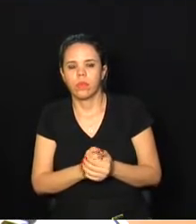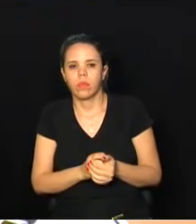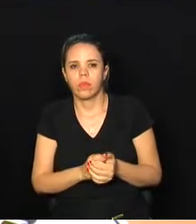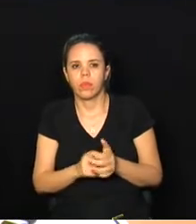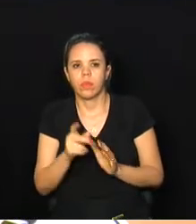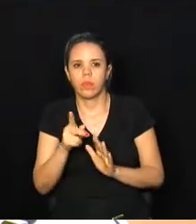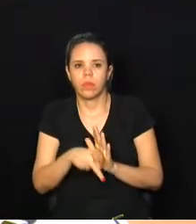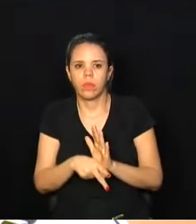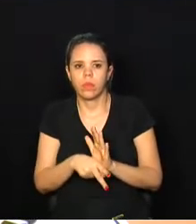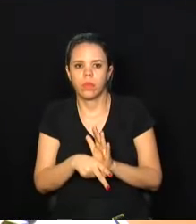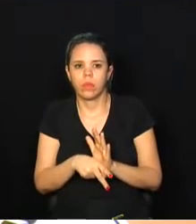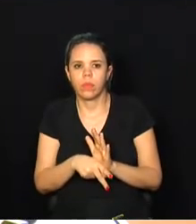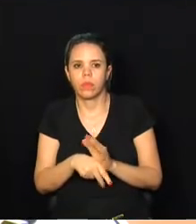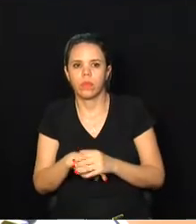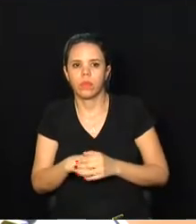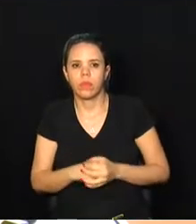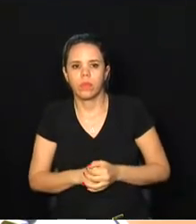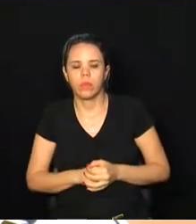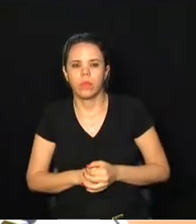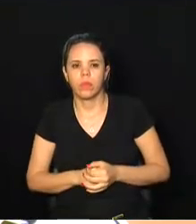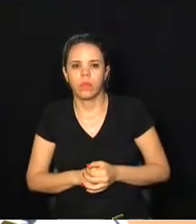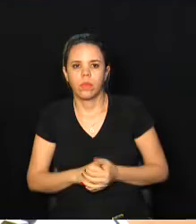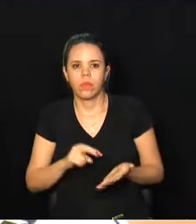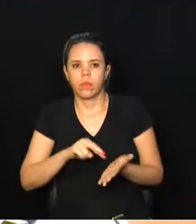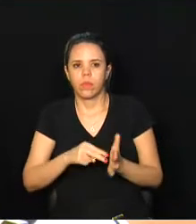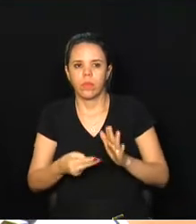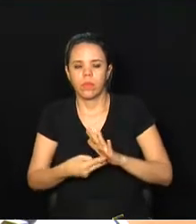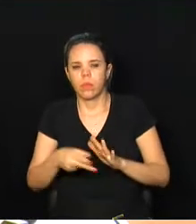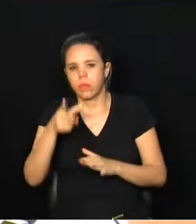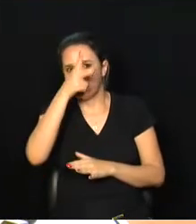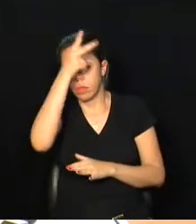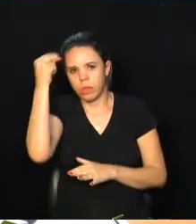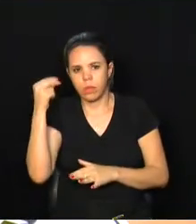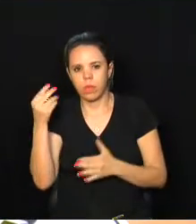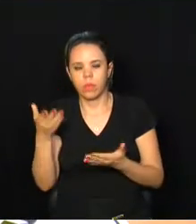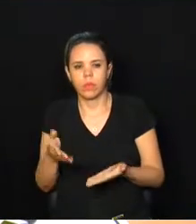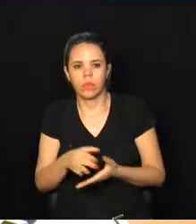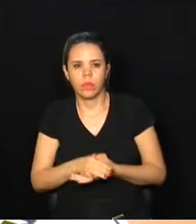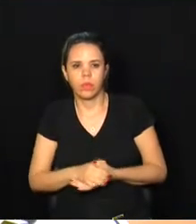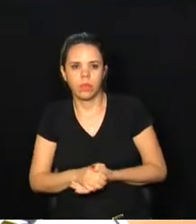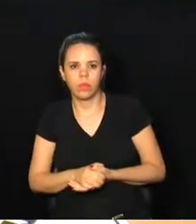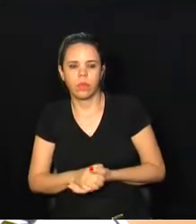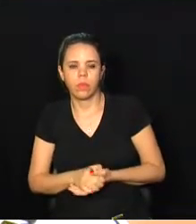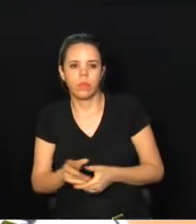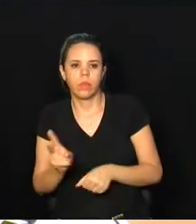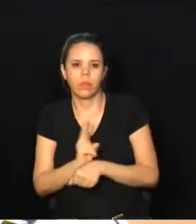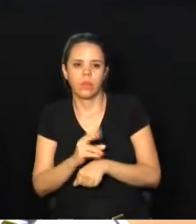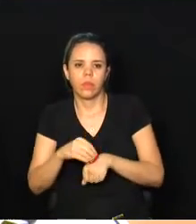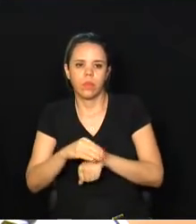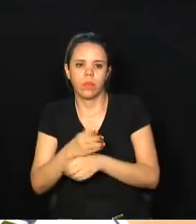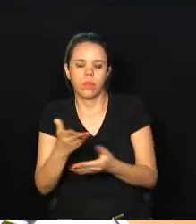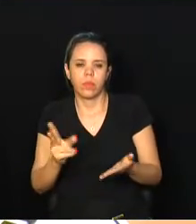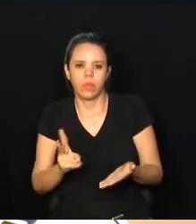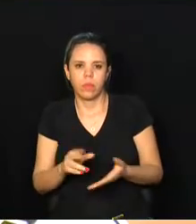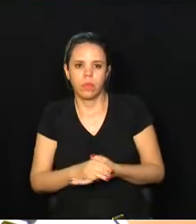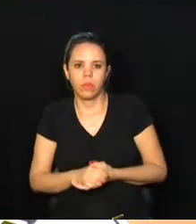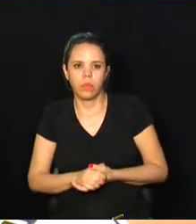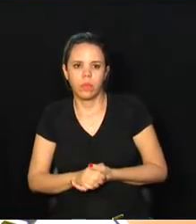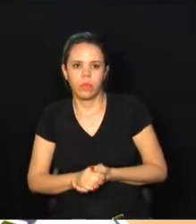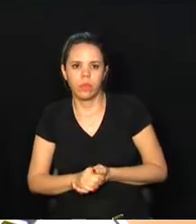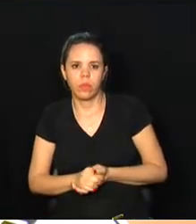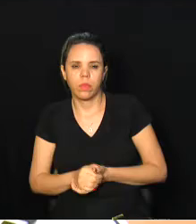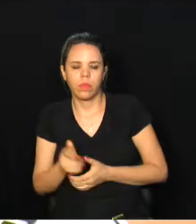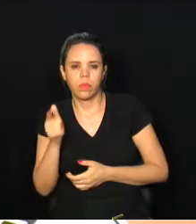projeto ou determinada circunstância, a interpretação da prefeitura seria aquela. E daria maior segurança para vocês toda vez que